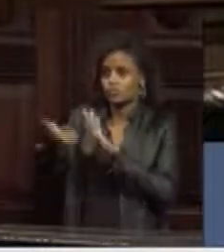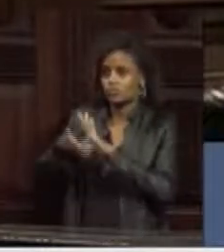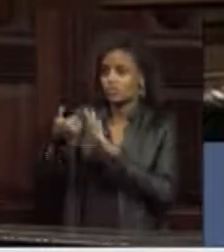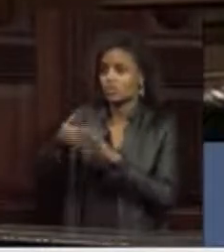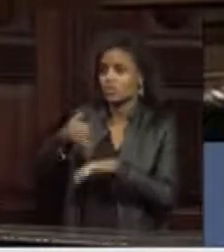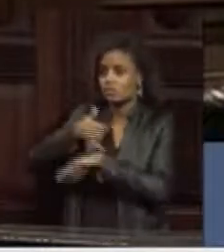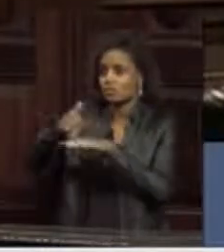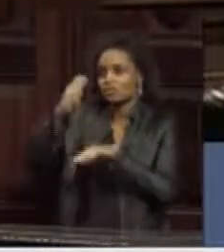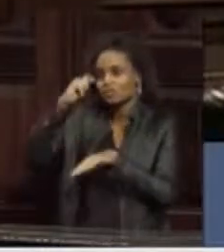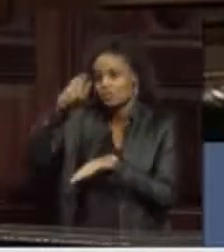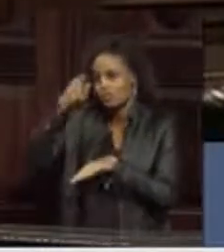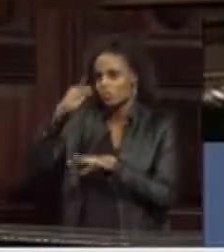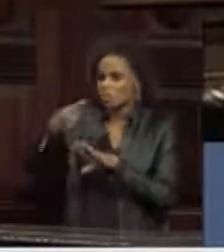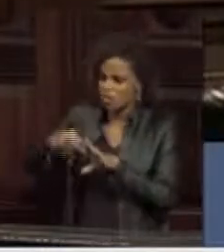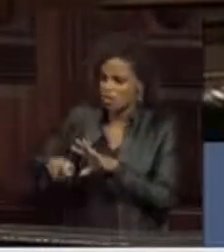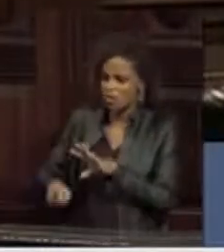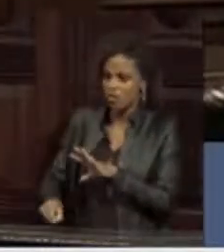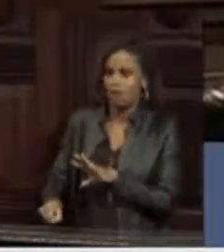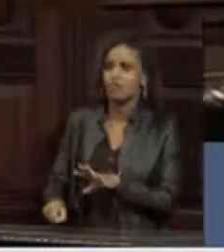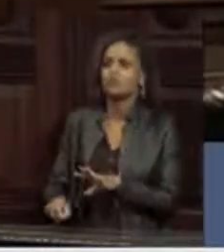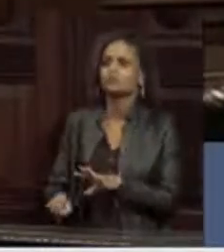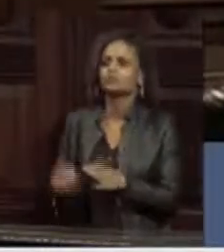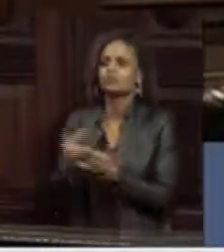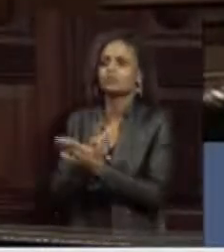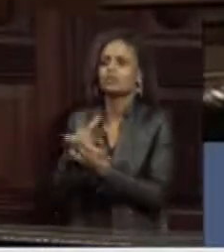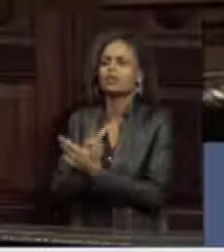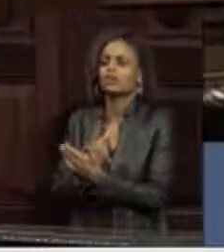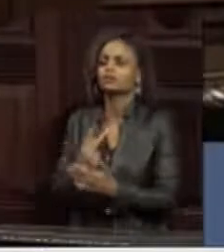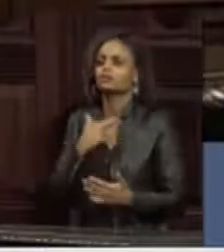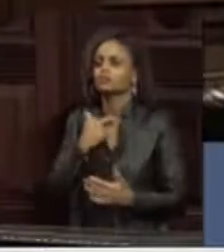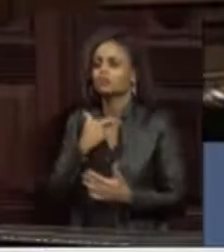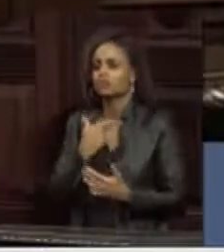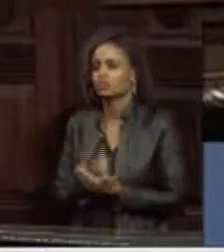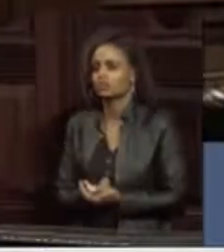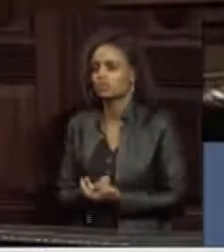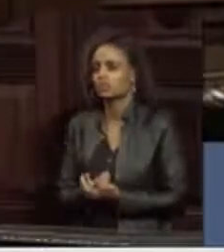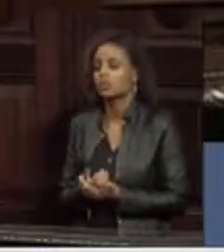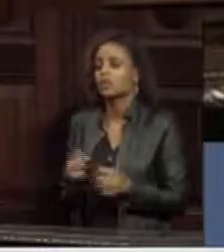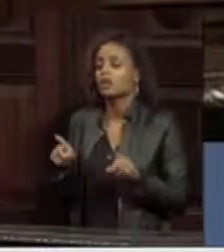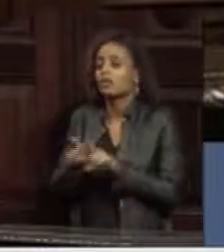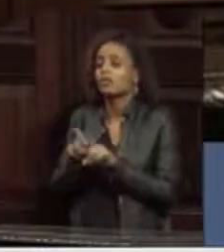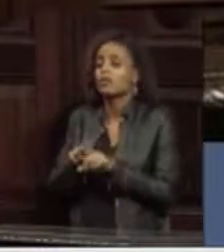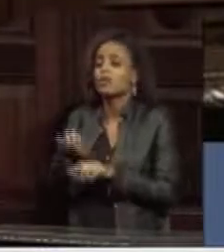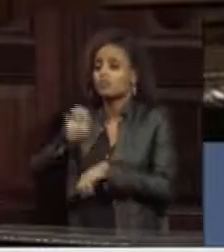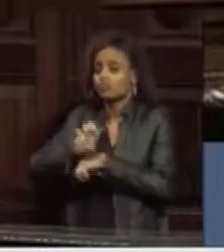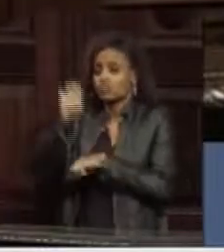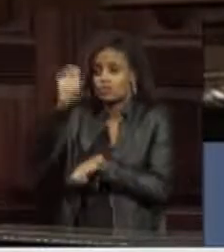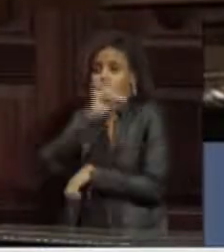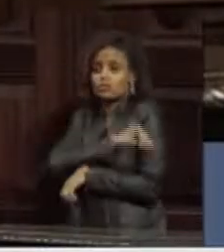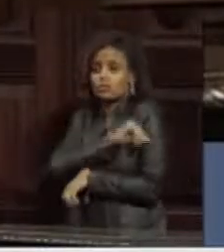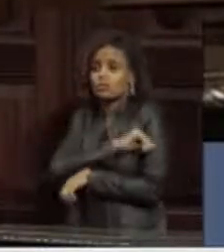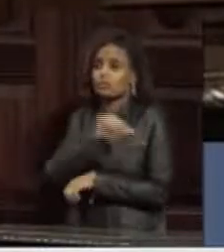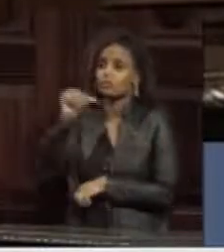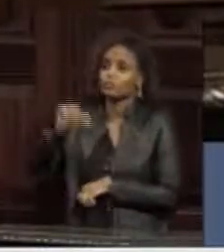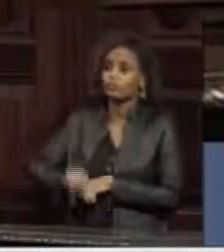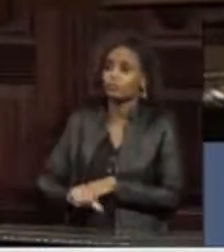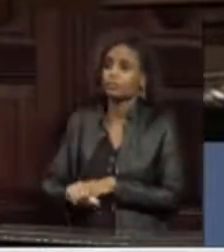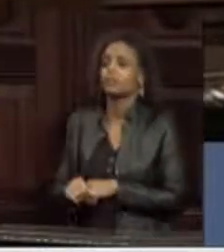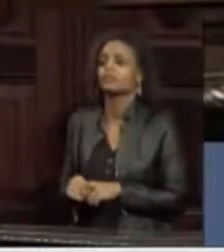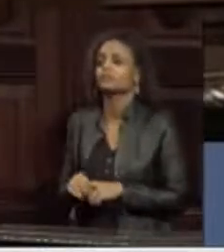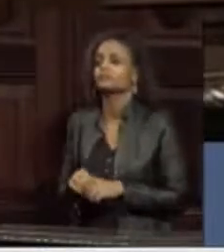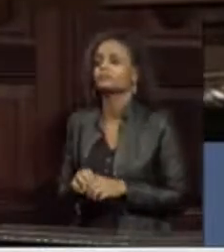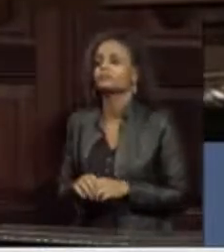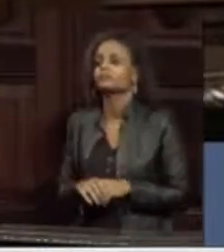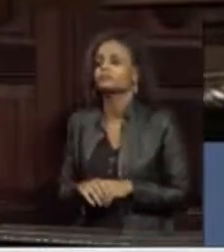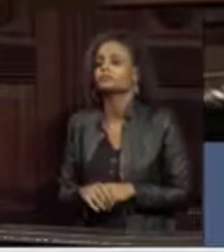seja operado como pós-sal, trazendo prejuízo aos estados e municípios. Tudo isso nos traz uma necessidade